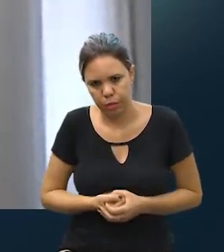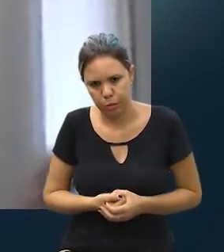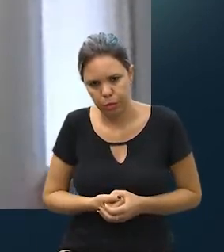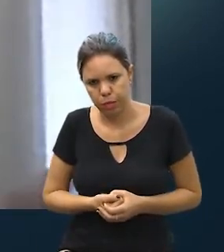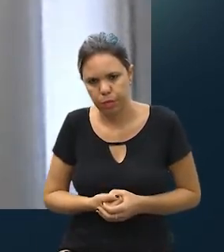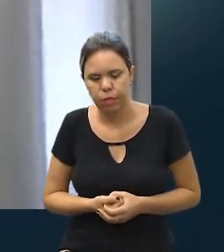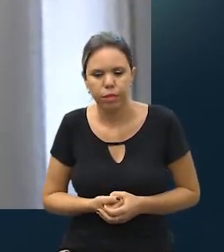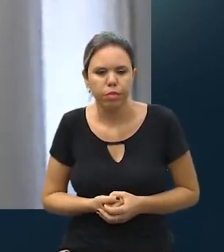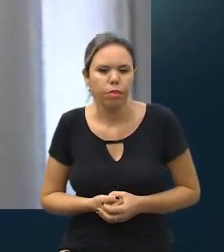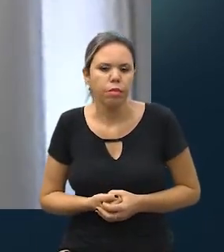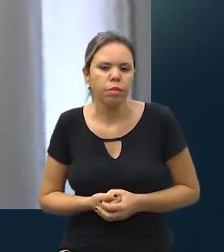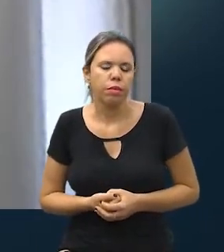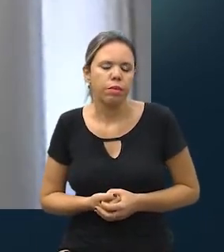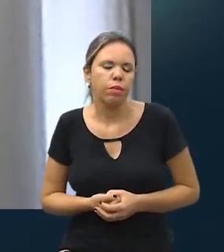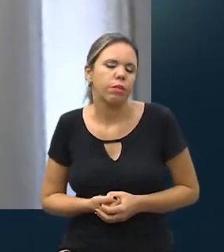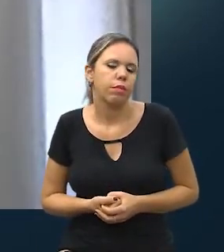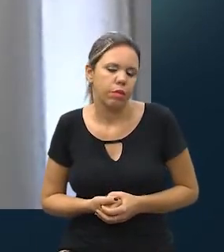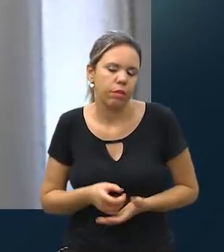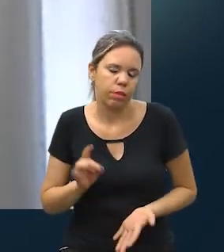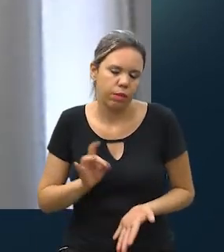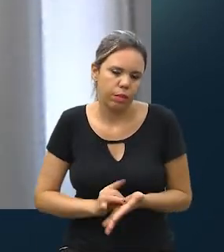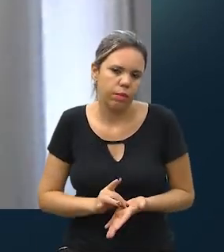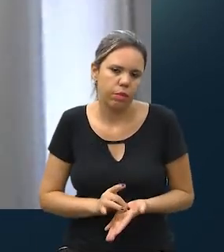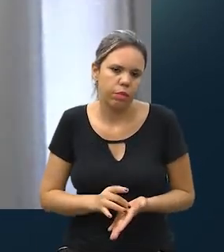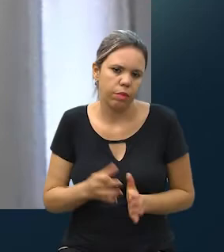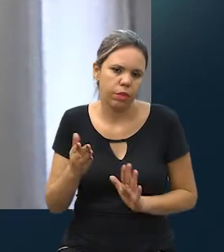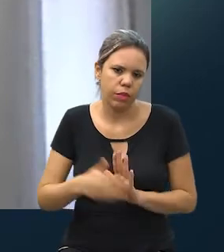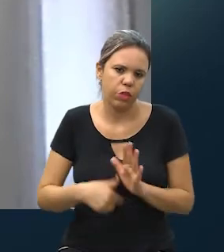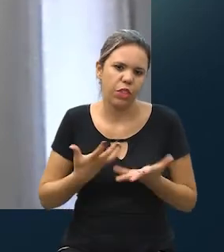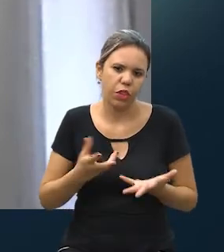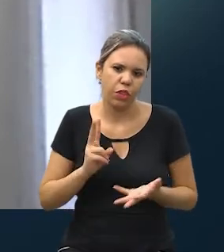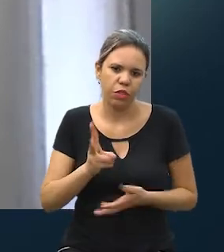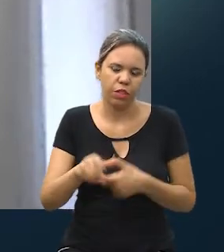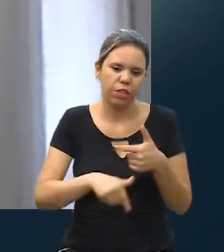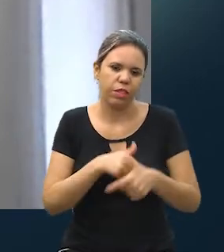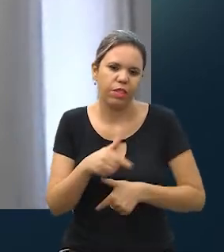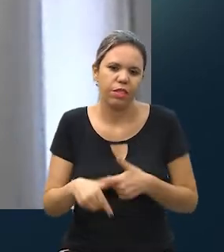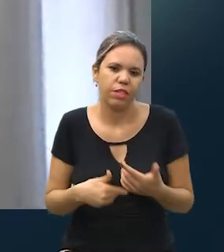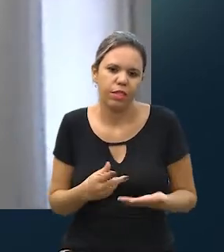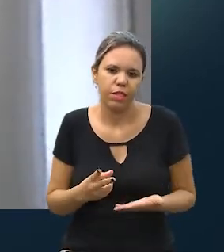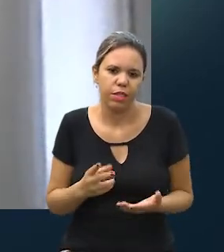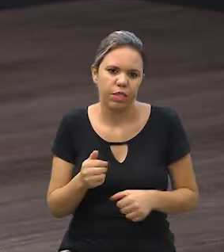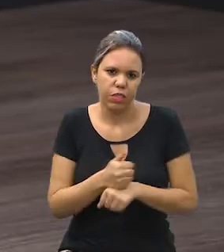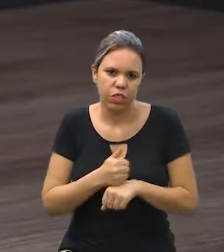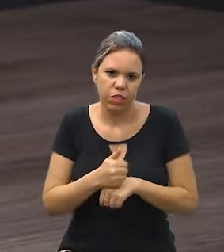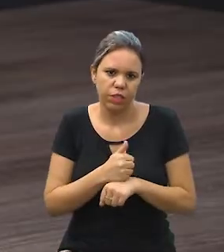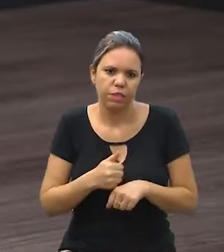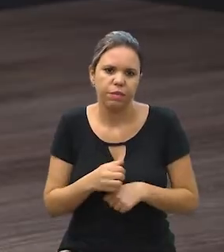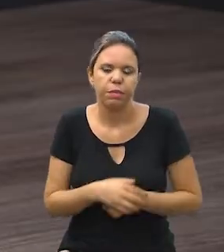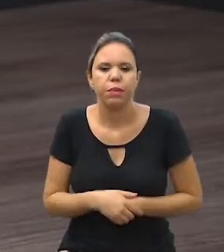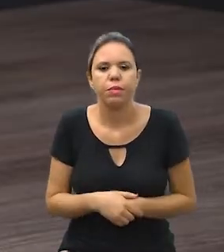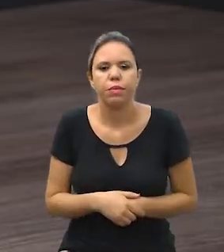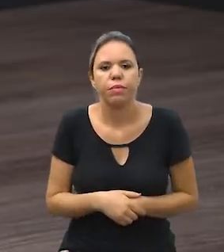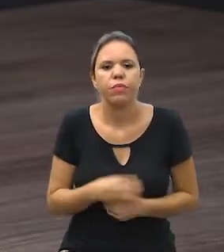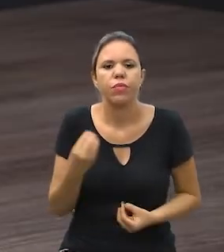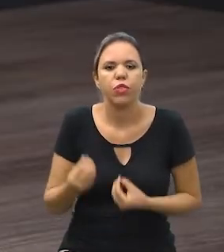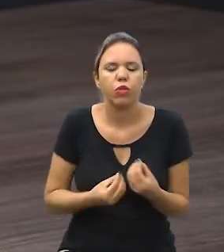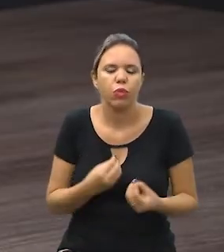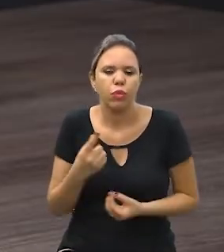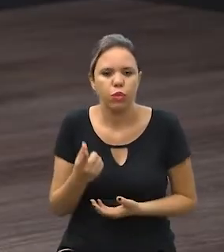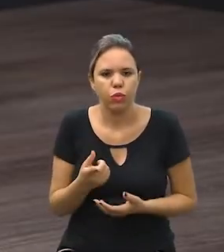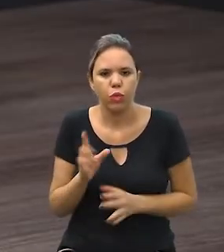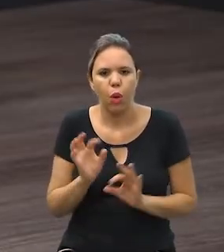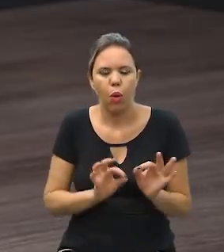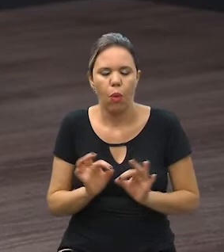pela pandemia, realmente confirmou que eu queria continuar a trabalhar nesse sistema. E como é